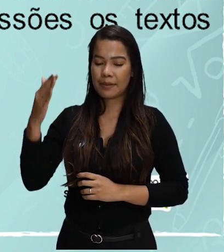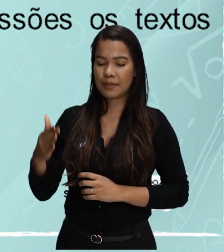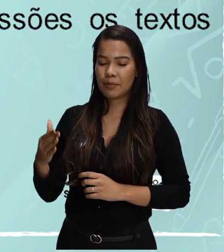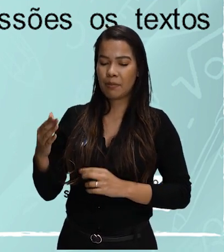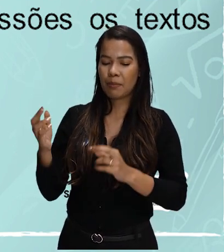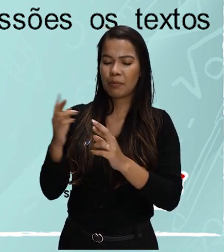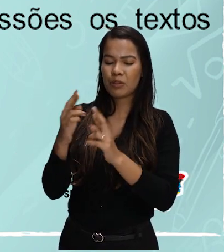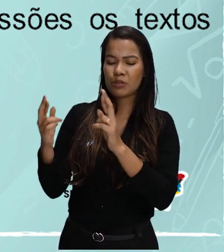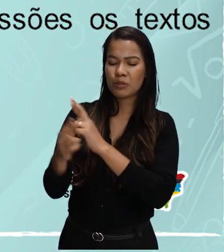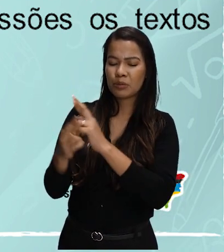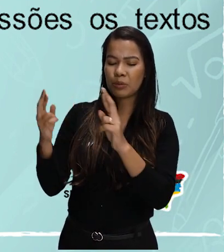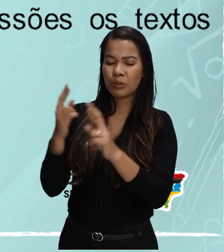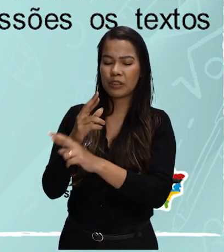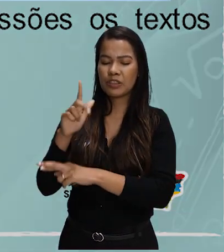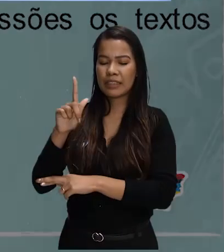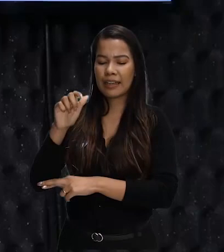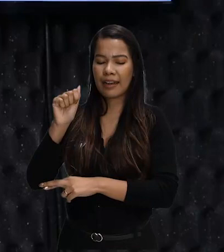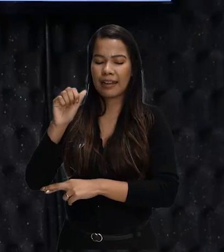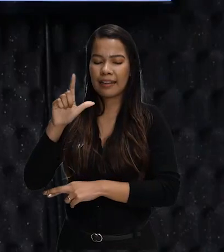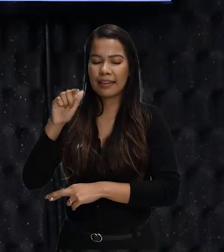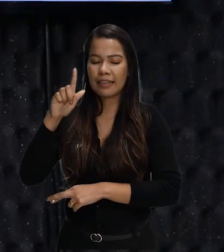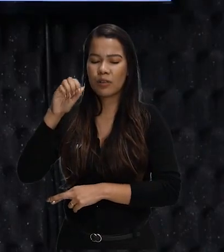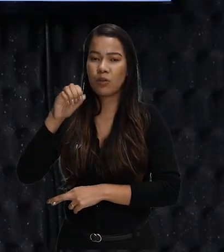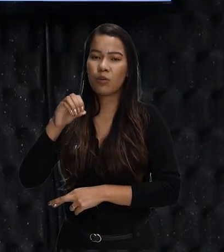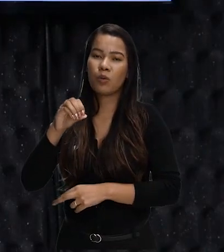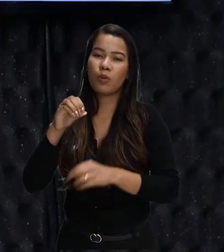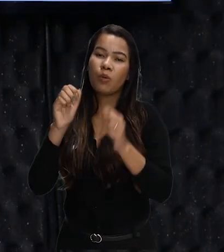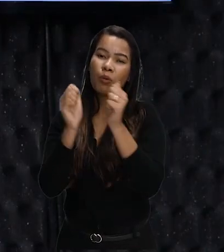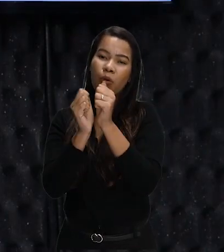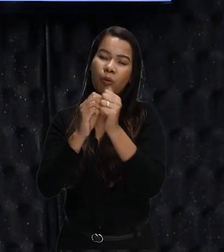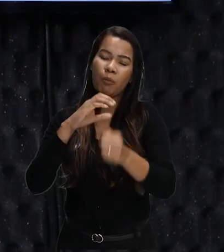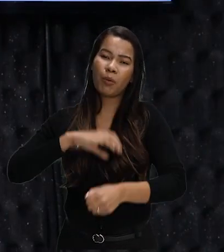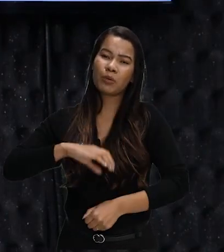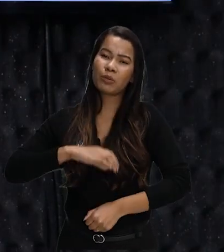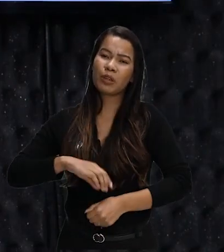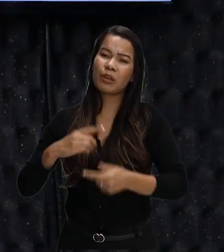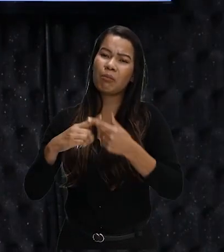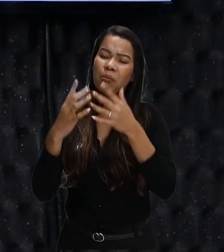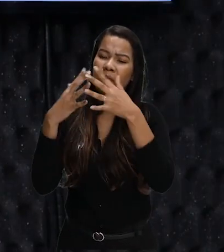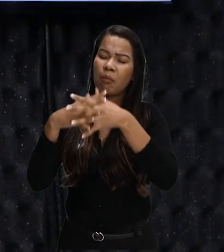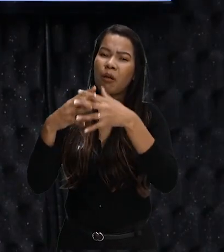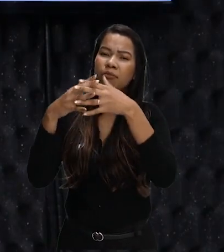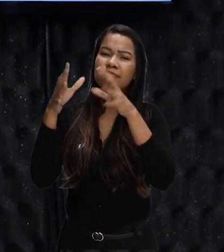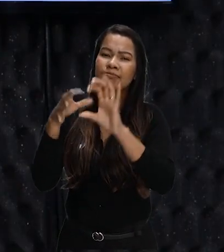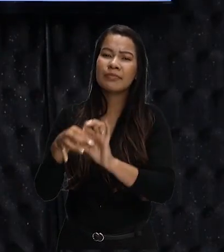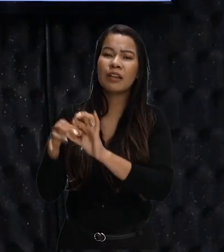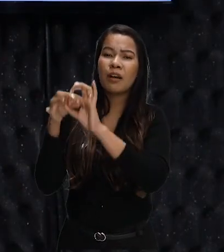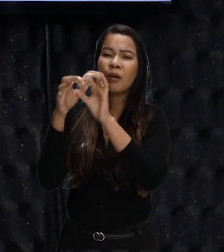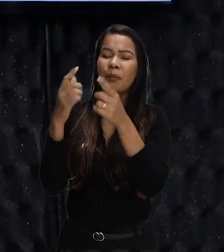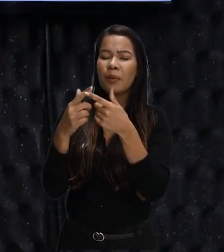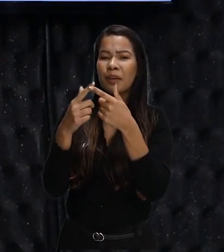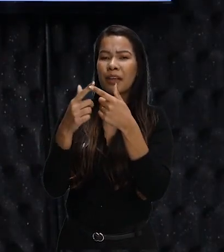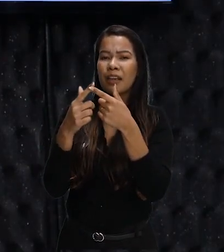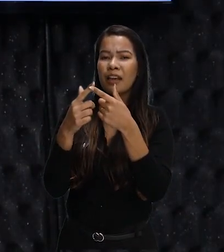francês, com um pouco de castelhano. Então, era uma mistura. Por quê? Porque aqueles povos interagiam. Os espanhóis, os portugueses,